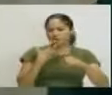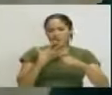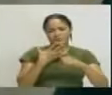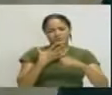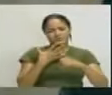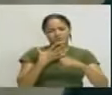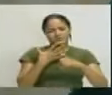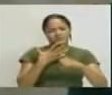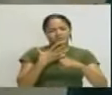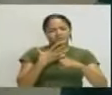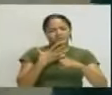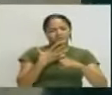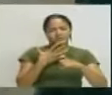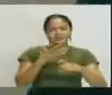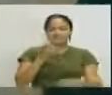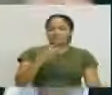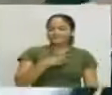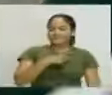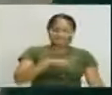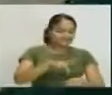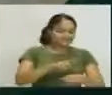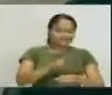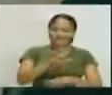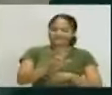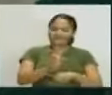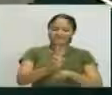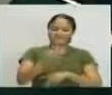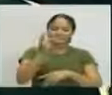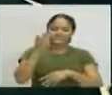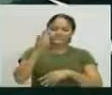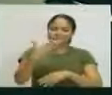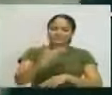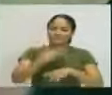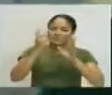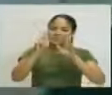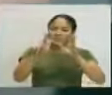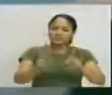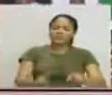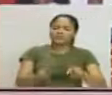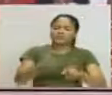O nosso país não cuida do nosso povo como precisaria cuidar.